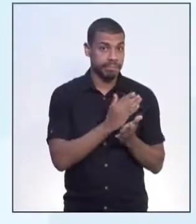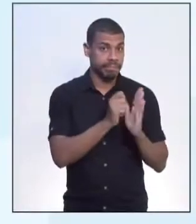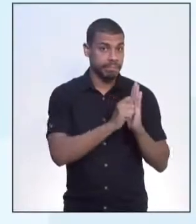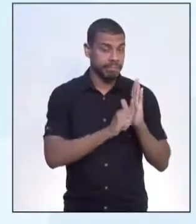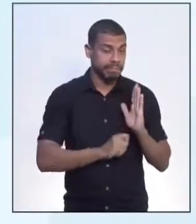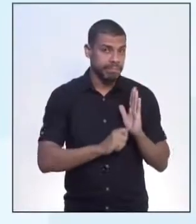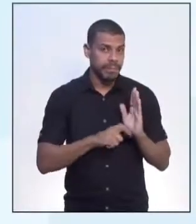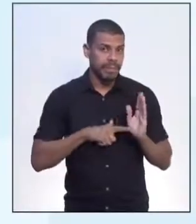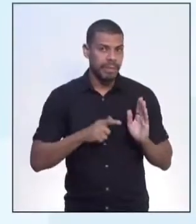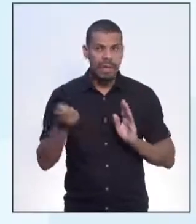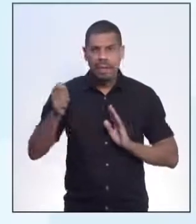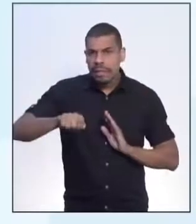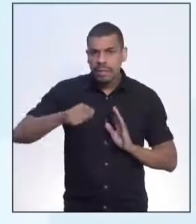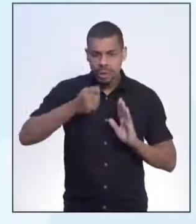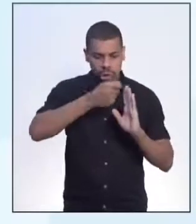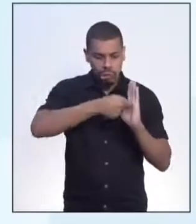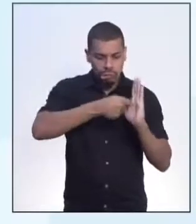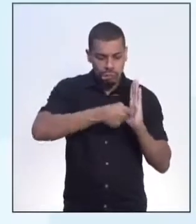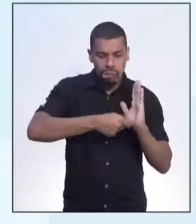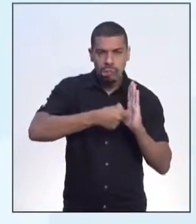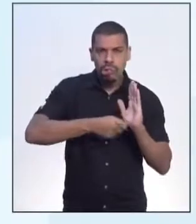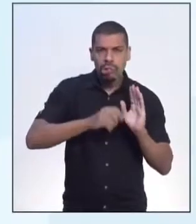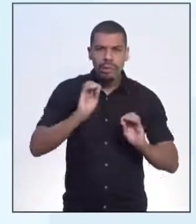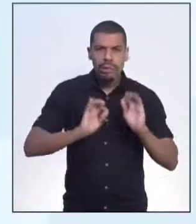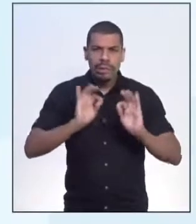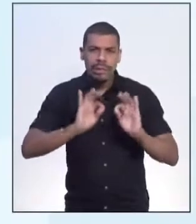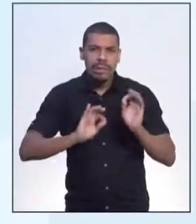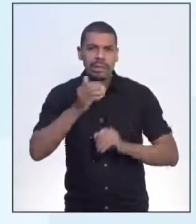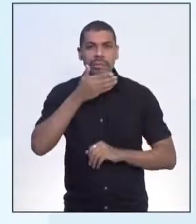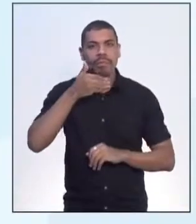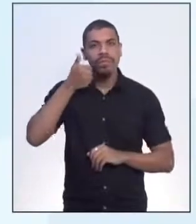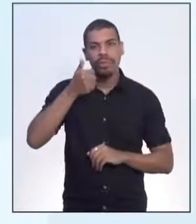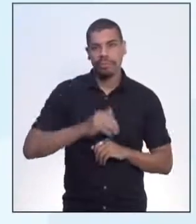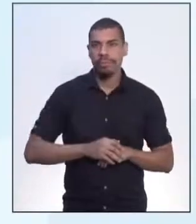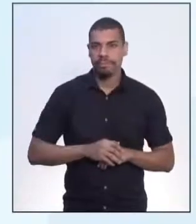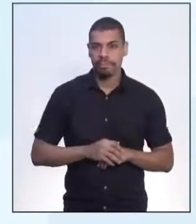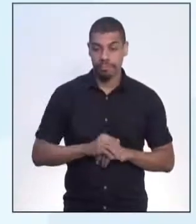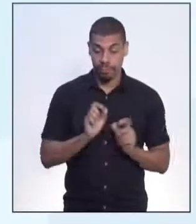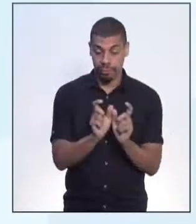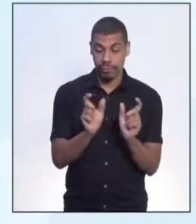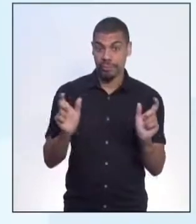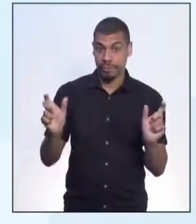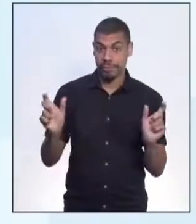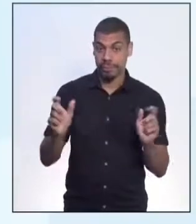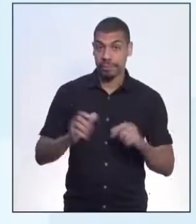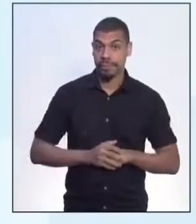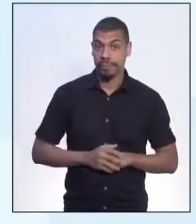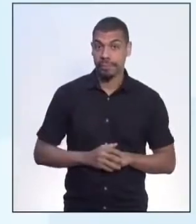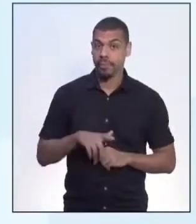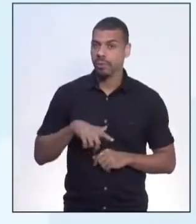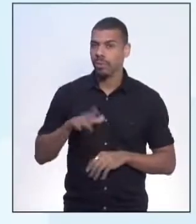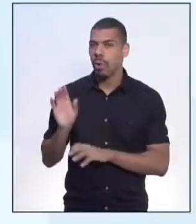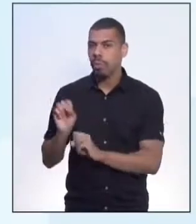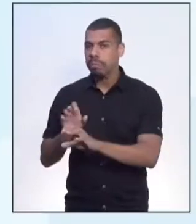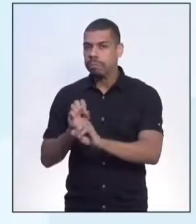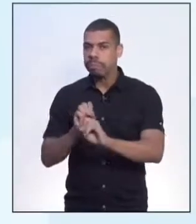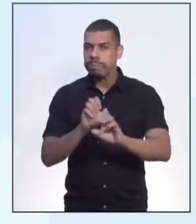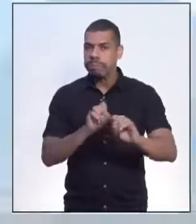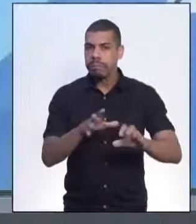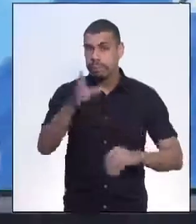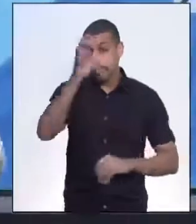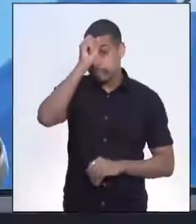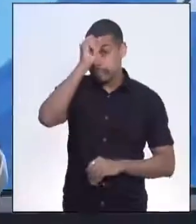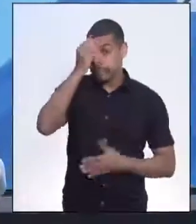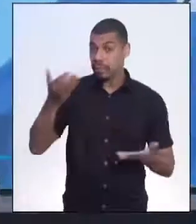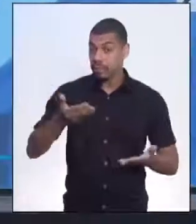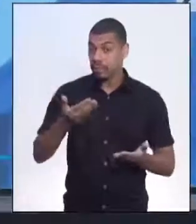vai reescrevê-las, melhorar, usando os link words. Esses que nós aprendemos hoje e